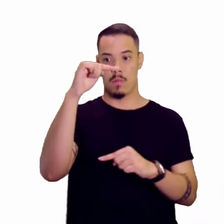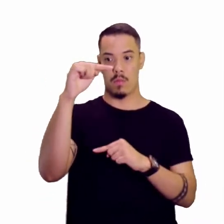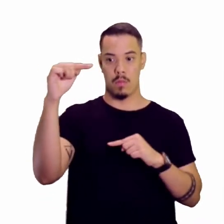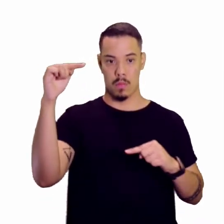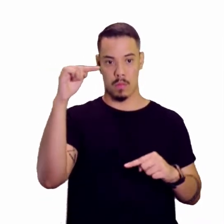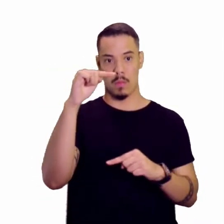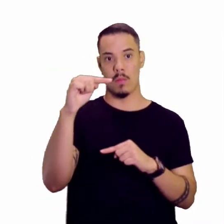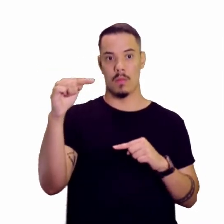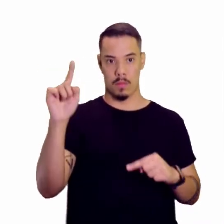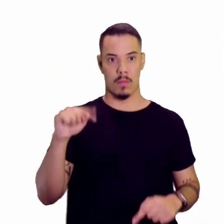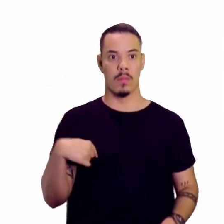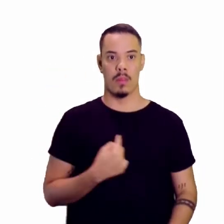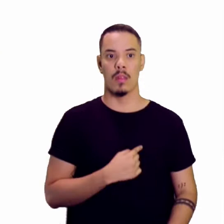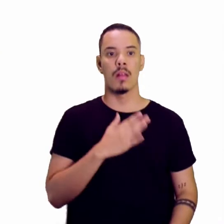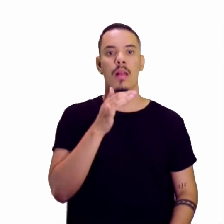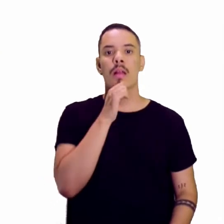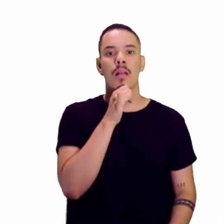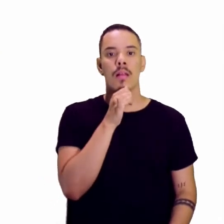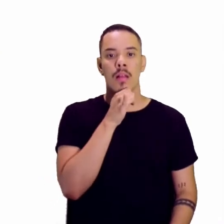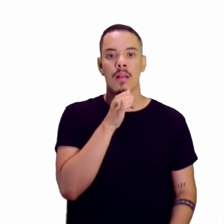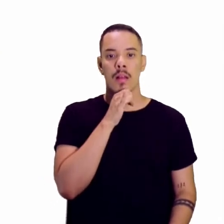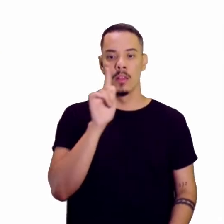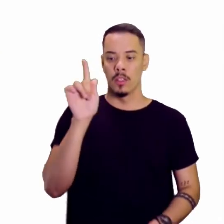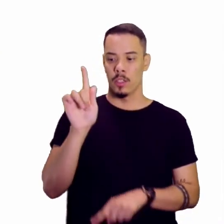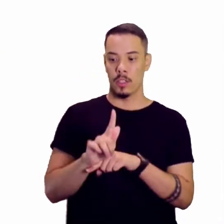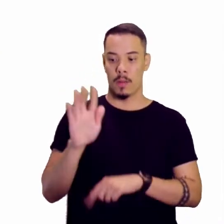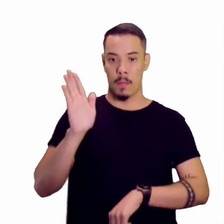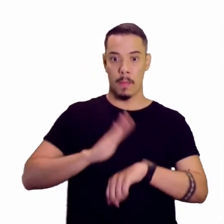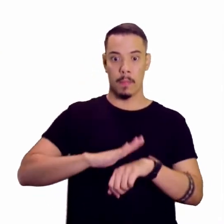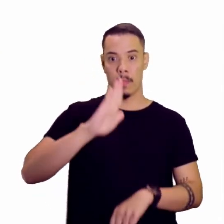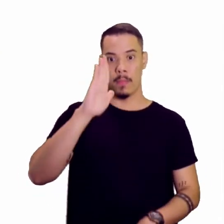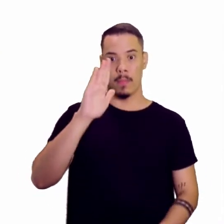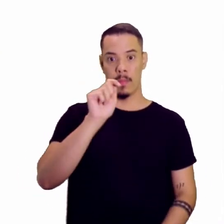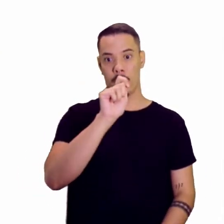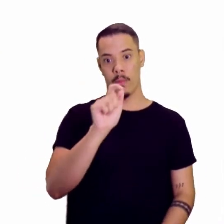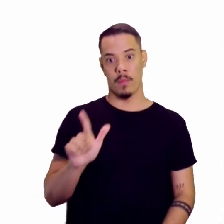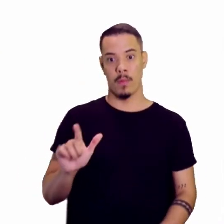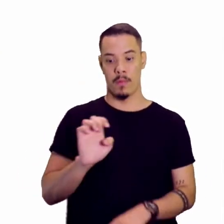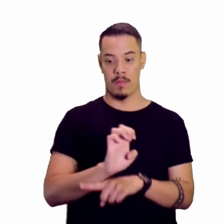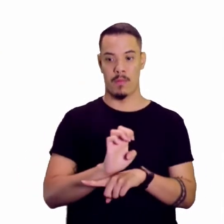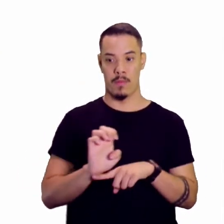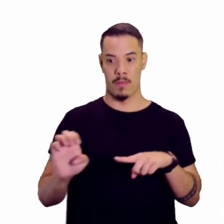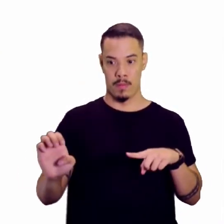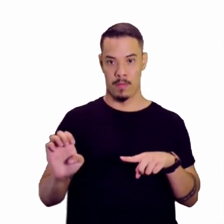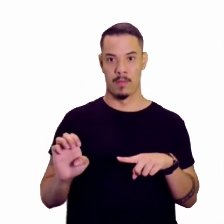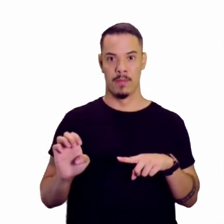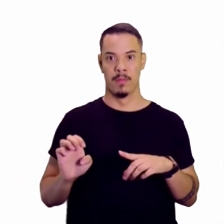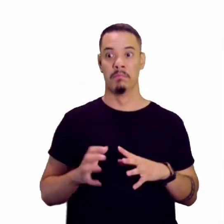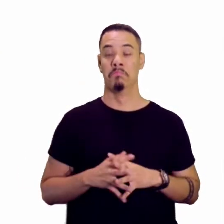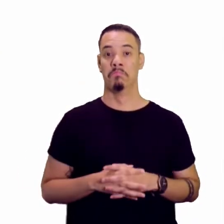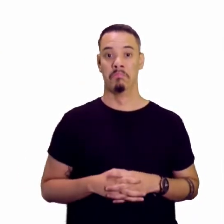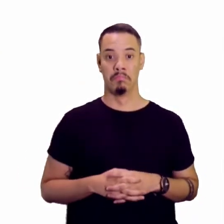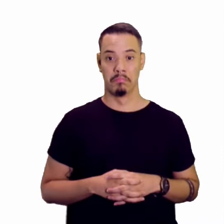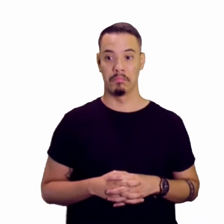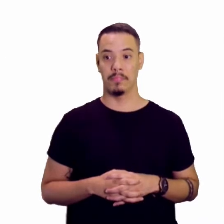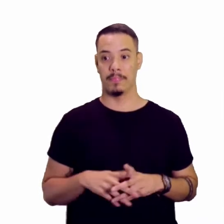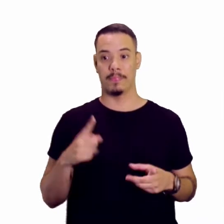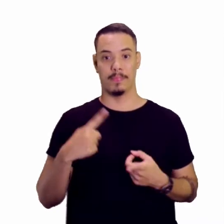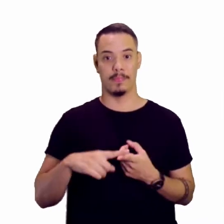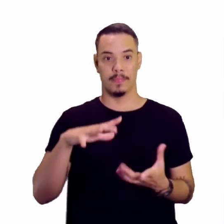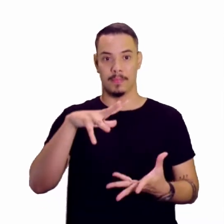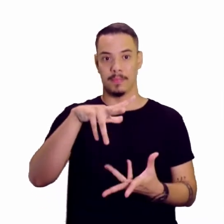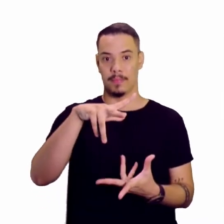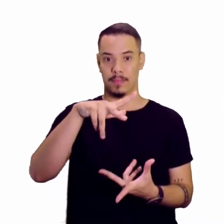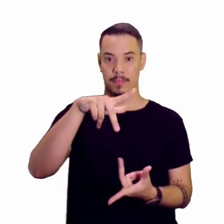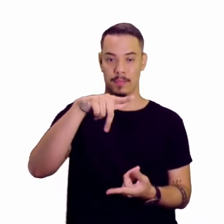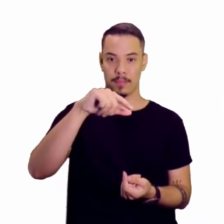proximidades dos polos da Terra, por exemplo, o valor de G é maior do que nas proximidades do Equador. Ah, né? Legal. Porque a Terra não é